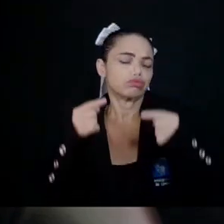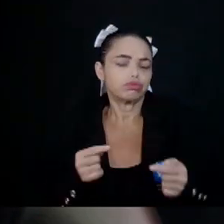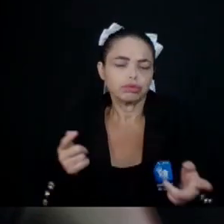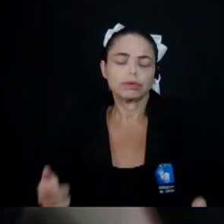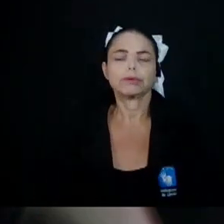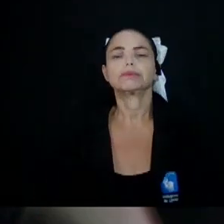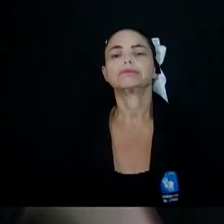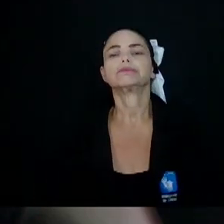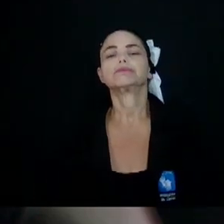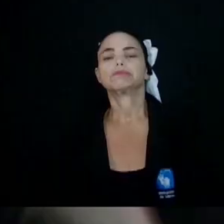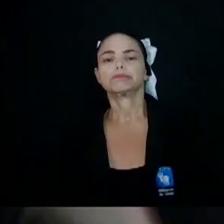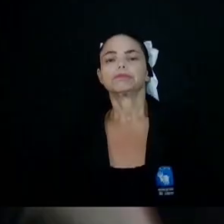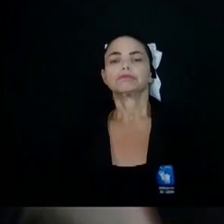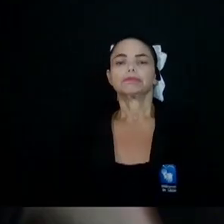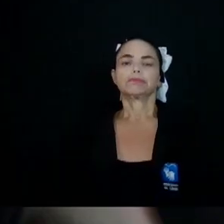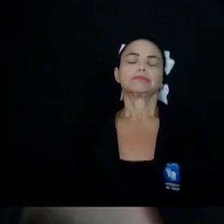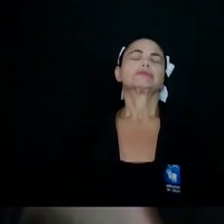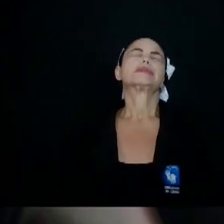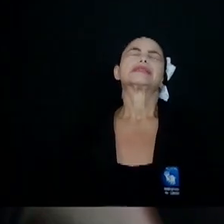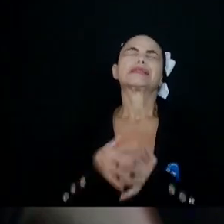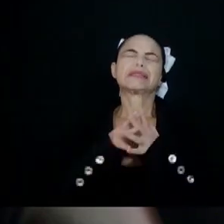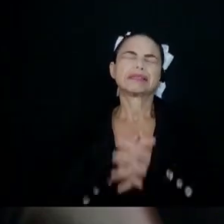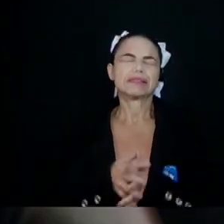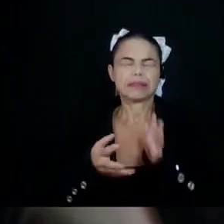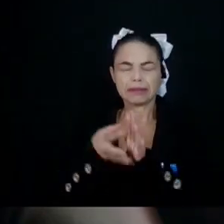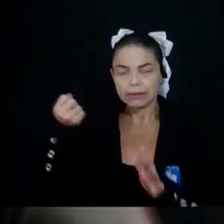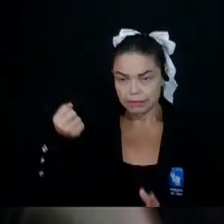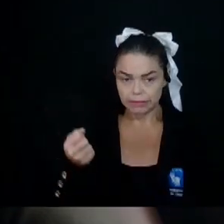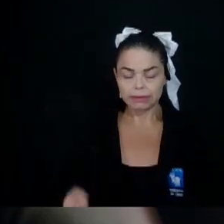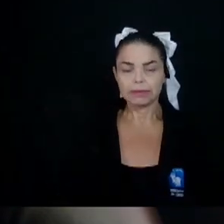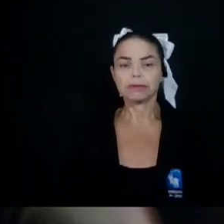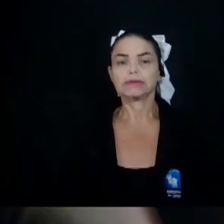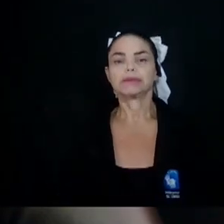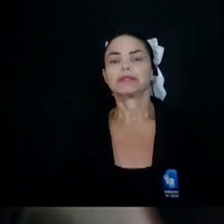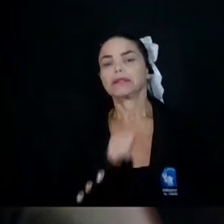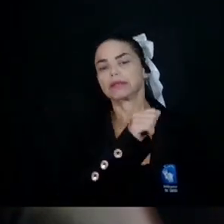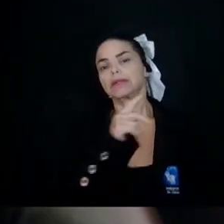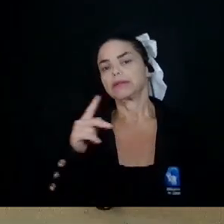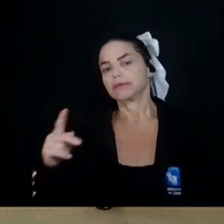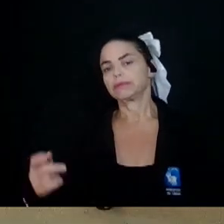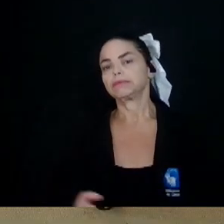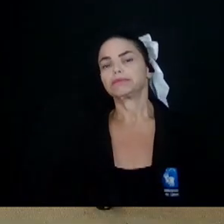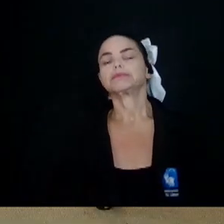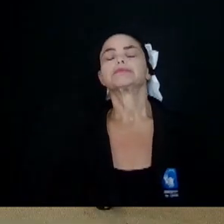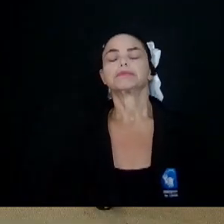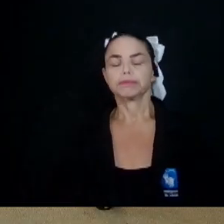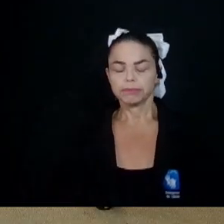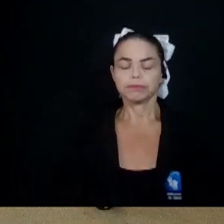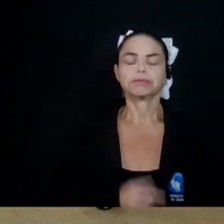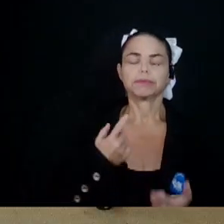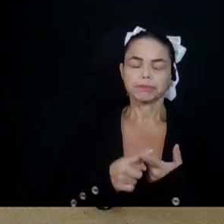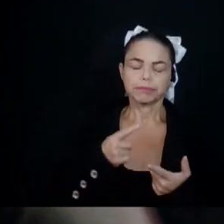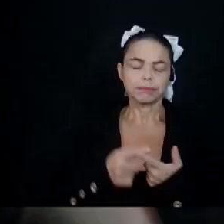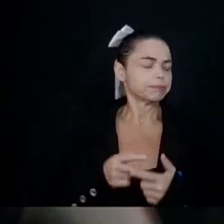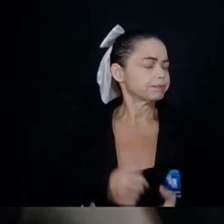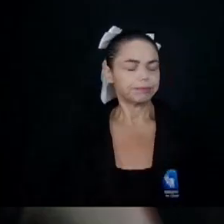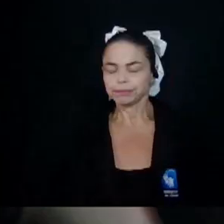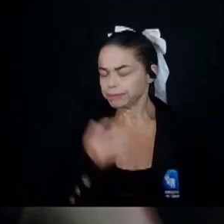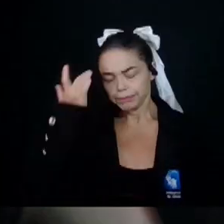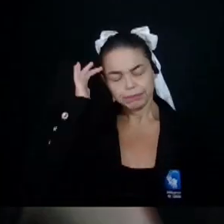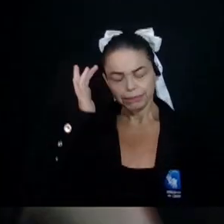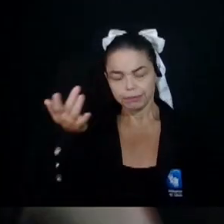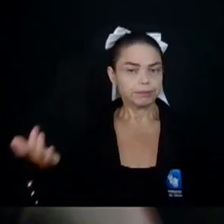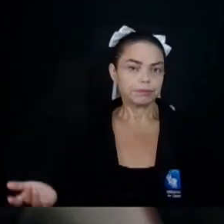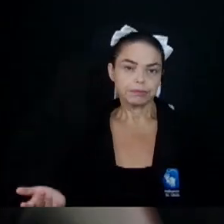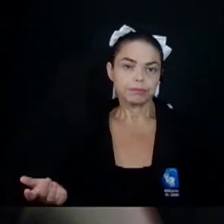uma tirada brusca desse dispositivo, Uhum. né, Aí é um problema eletrônico, grande, né? porque aí não sabe tirar de